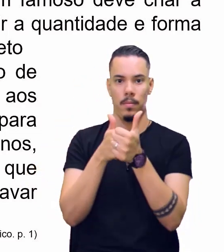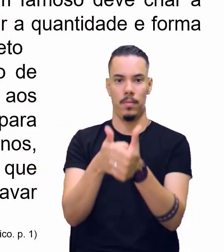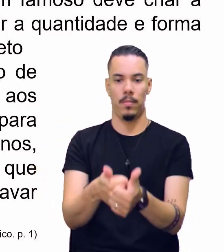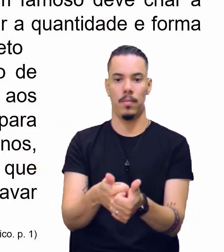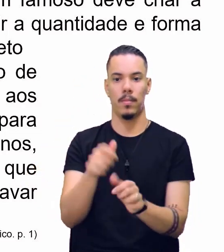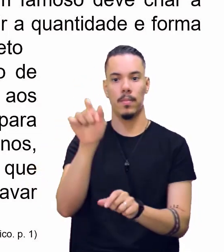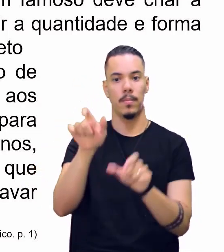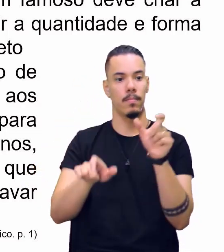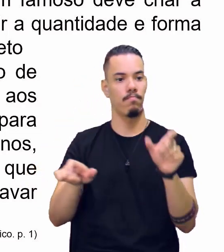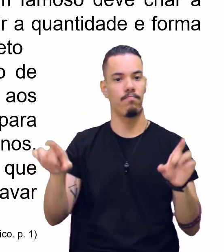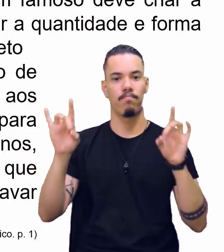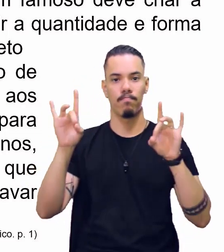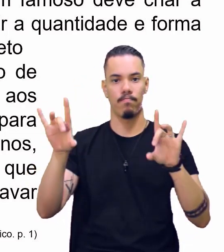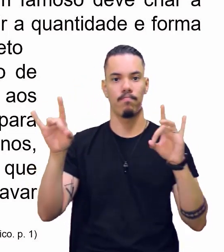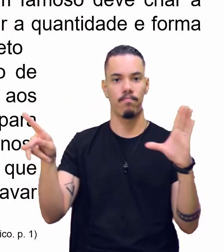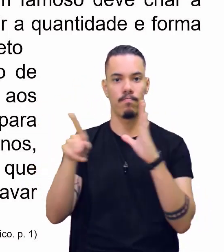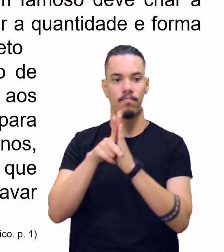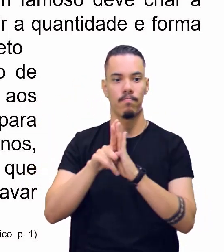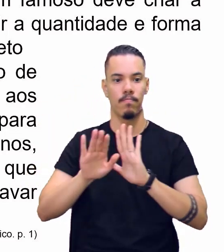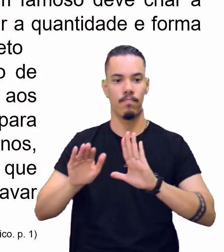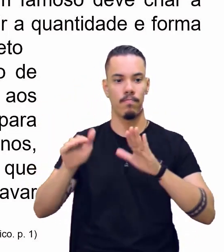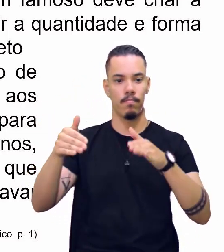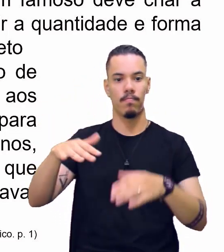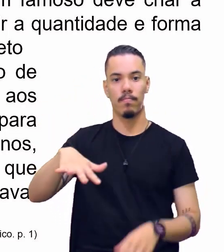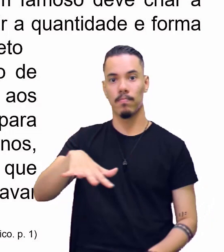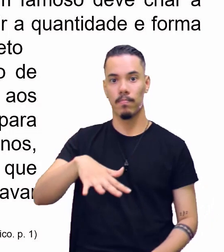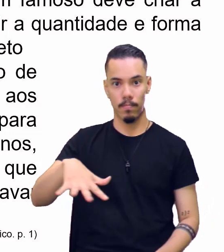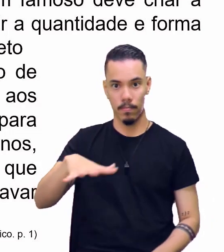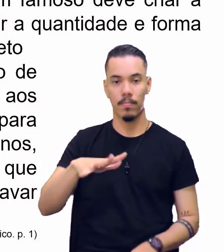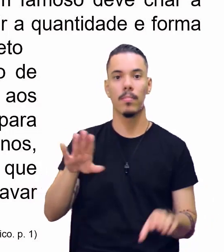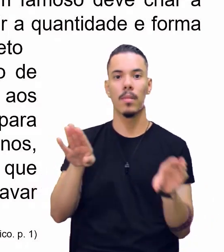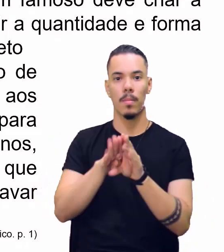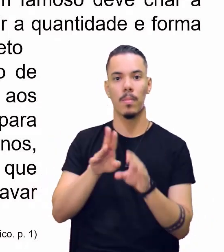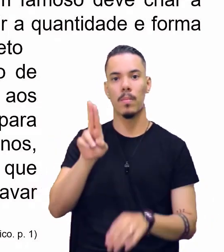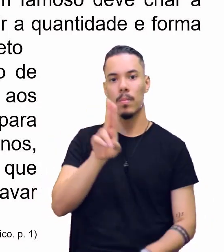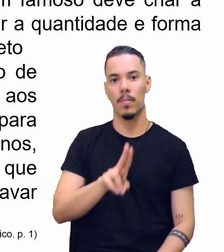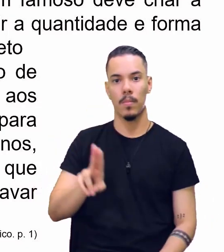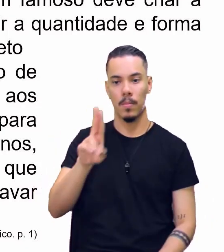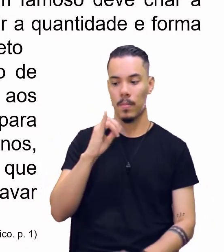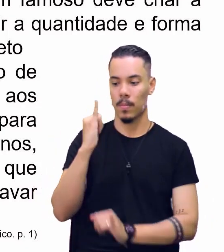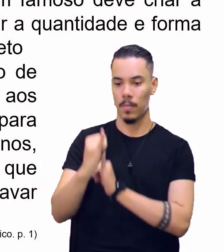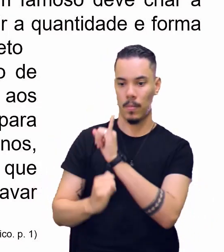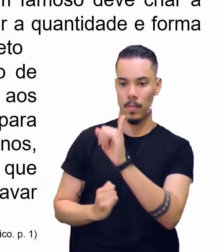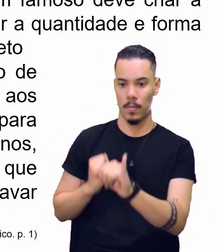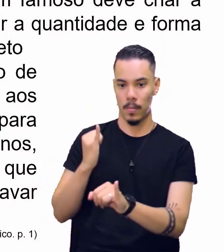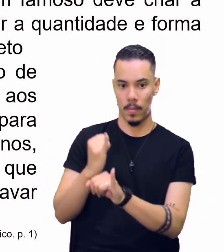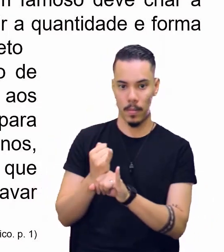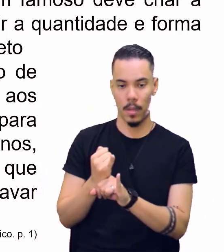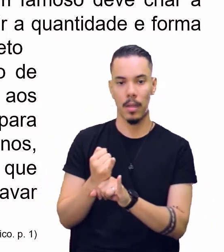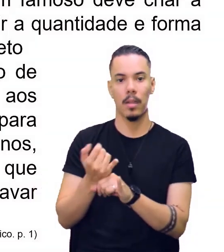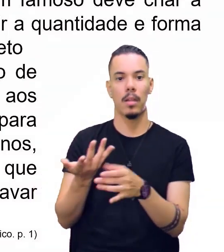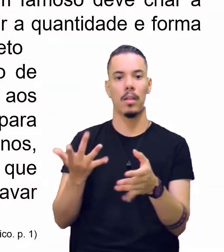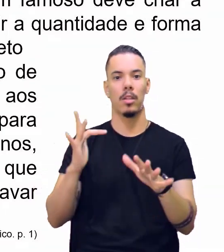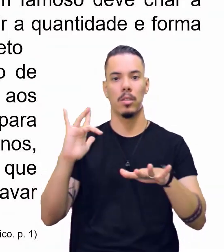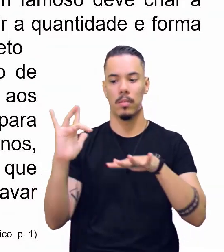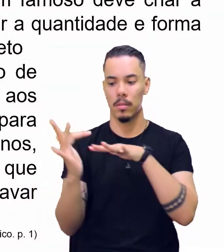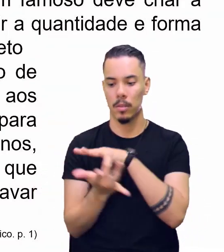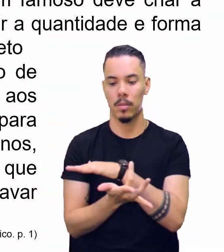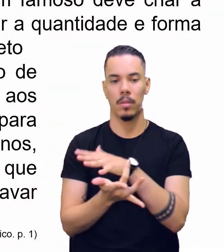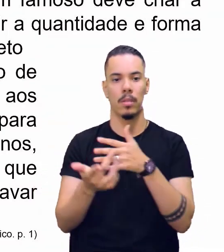em comunicação, até mesmo quando utilizam a internet. As mídias